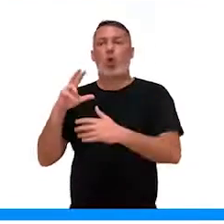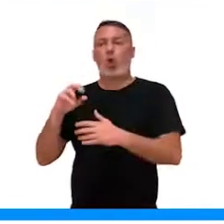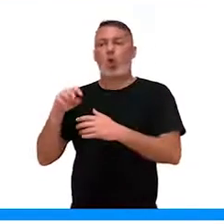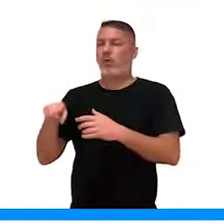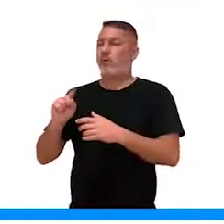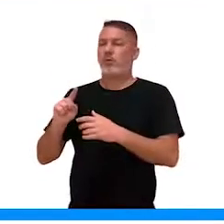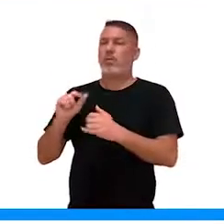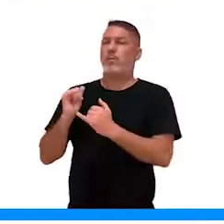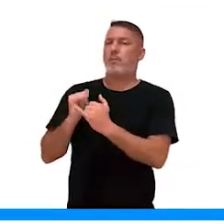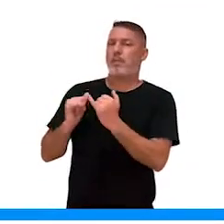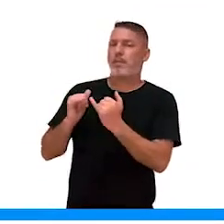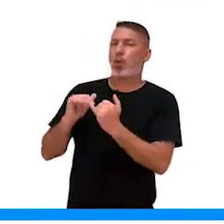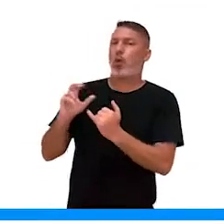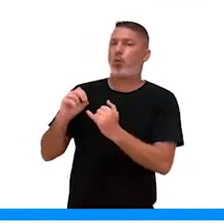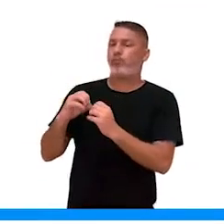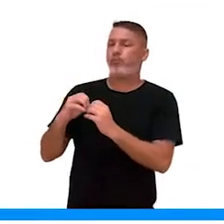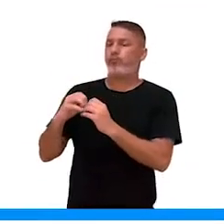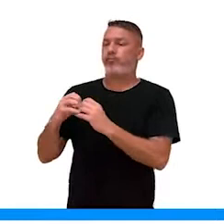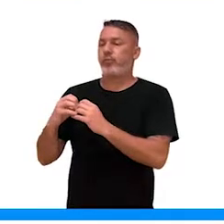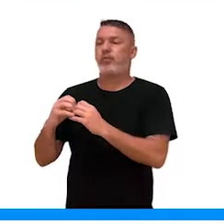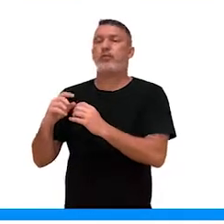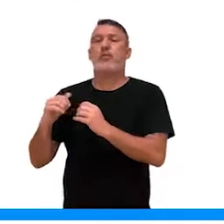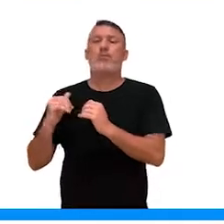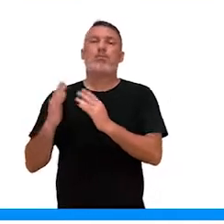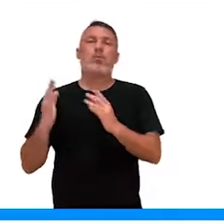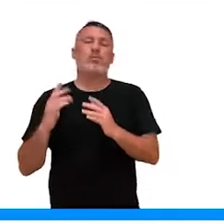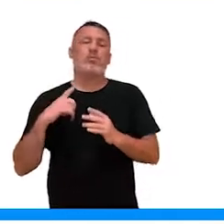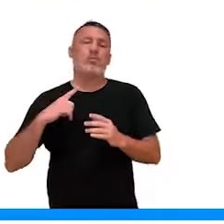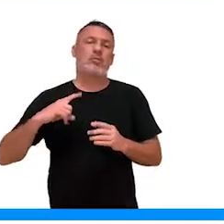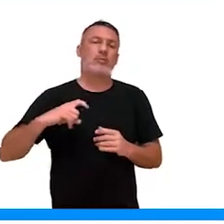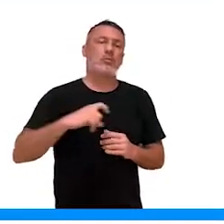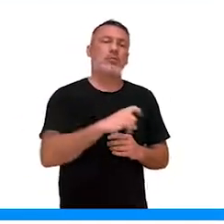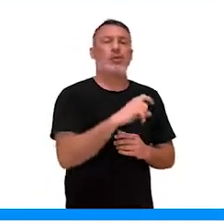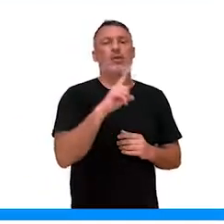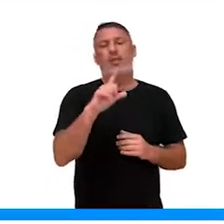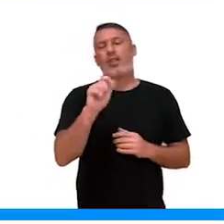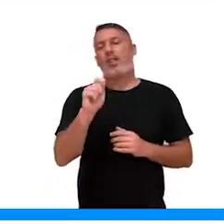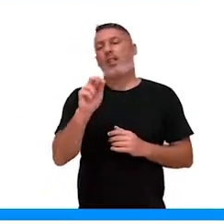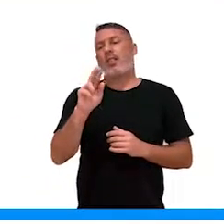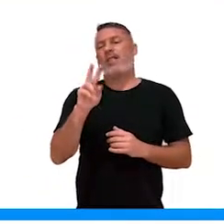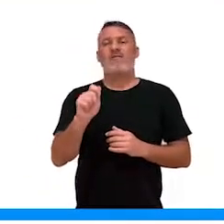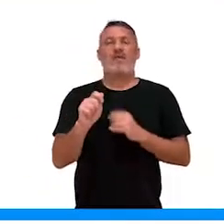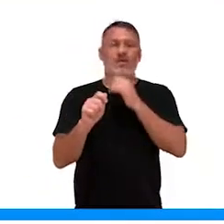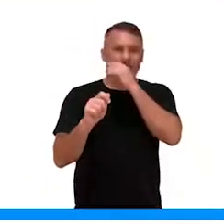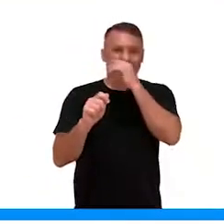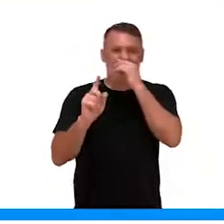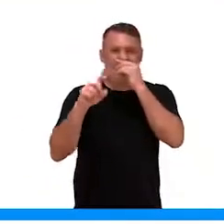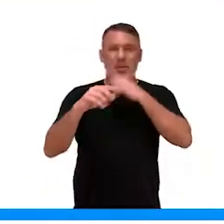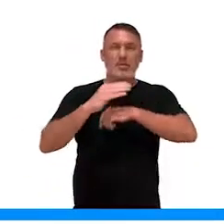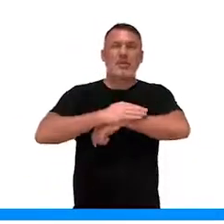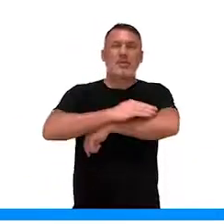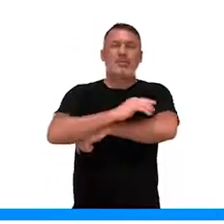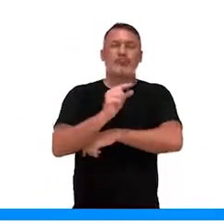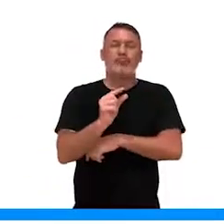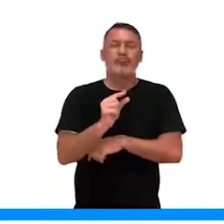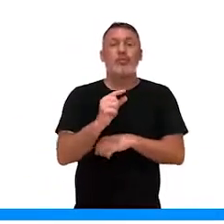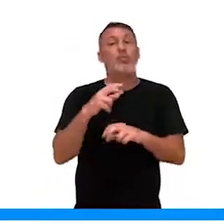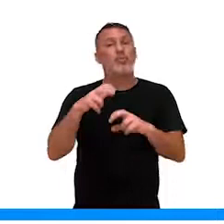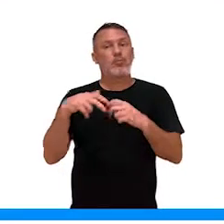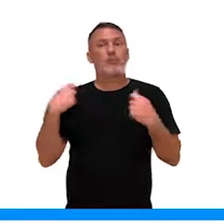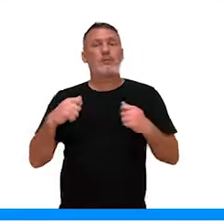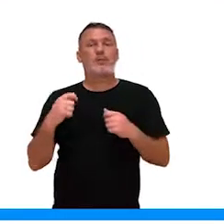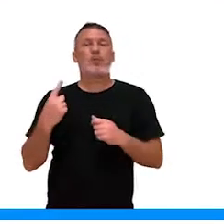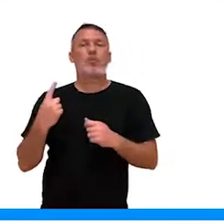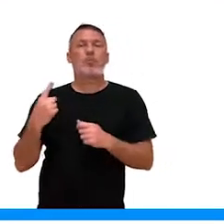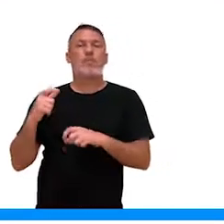é todo dentro do ovo. Parte é no ovo e depois o ovo eclode e tem a sua fase larval de girino. Então, eles